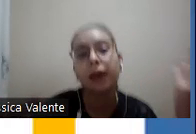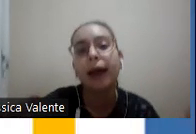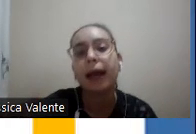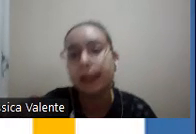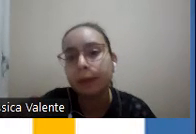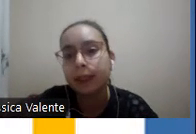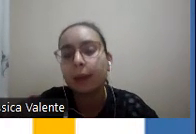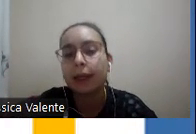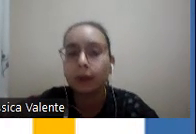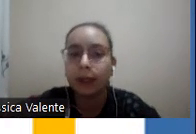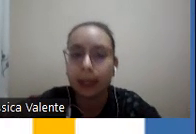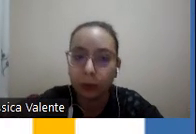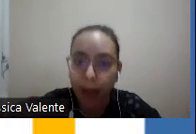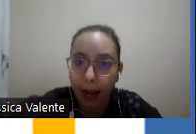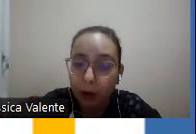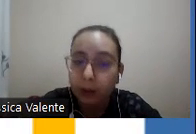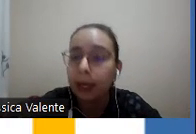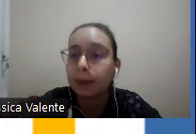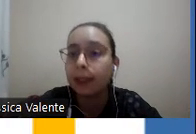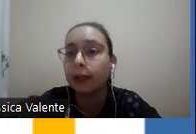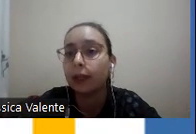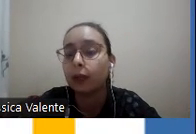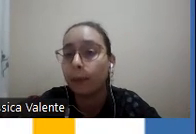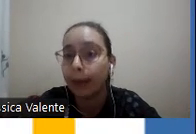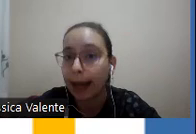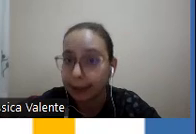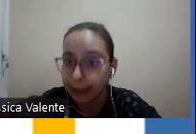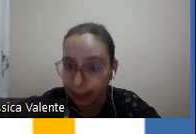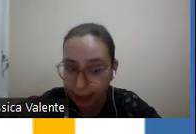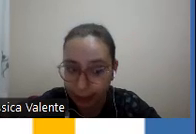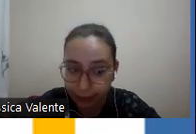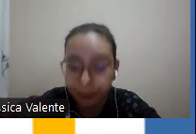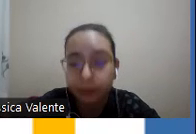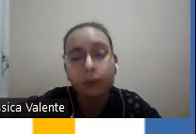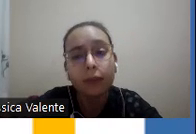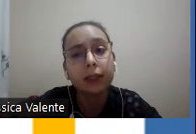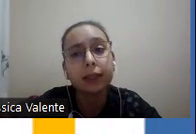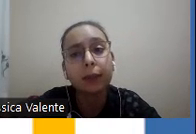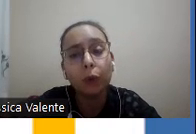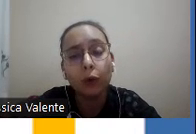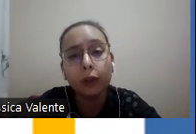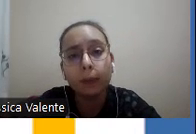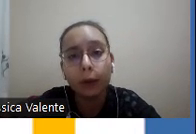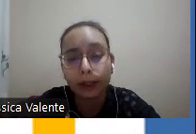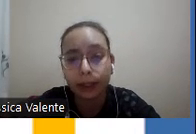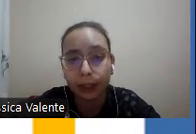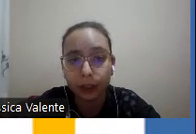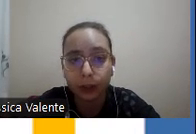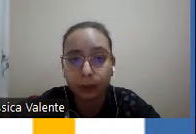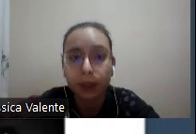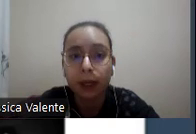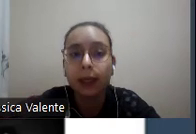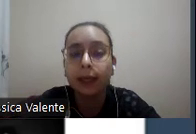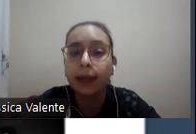Então, a Libras é uma língua natural e ela é uma língua natural brasileira. Isso é muito